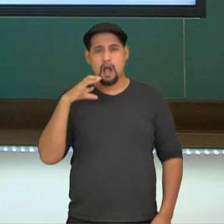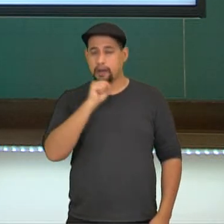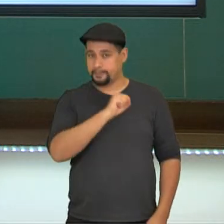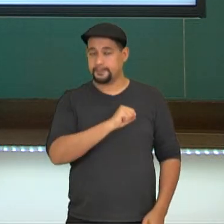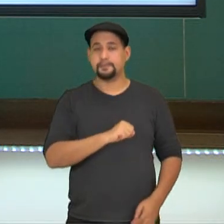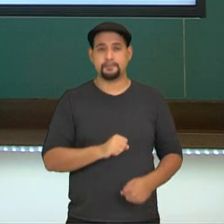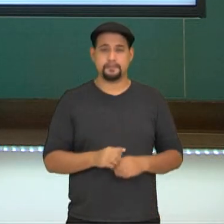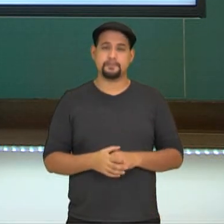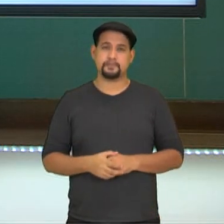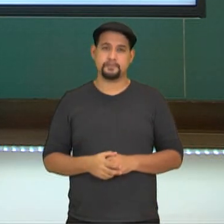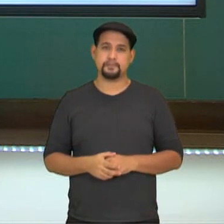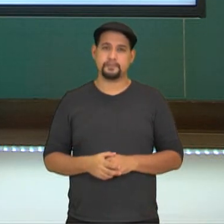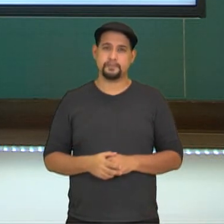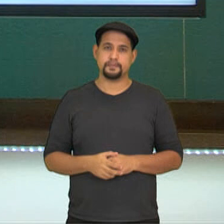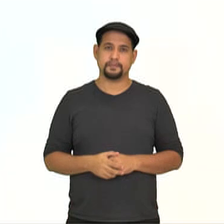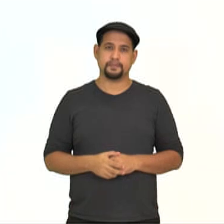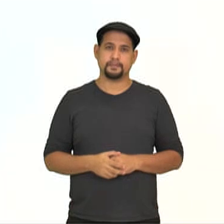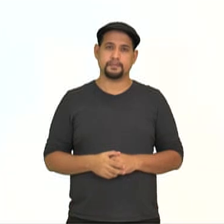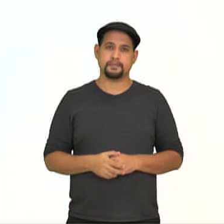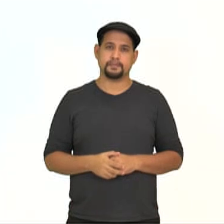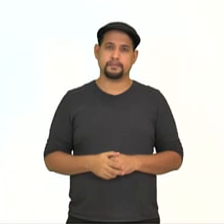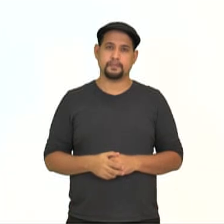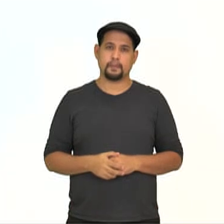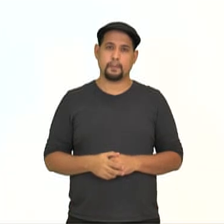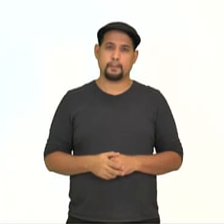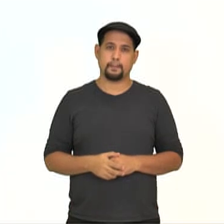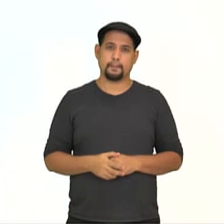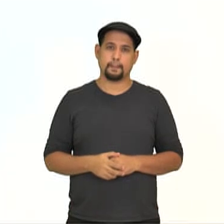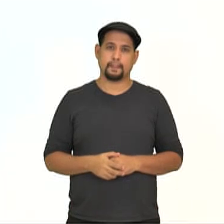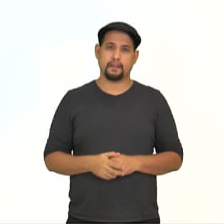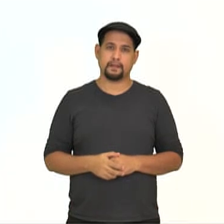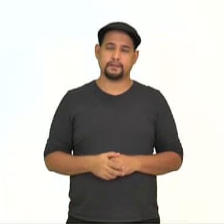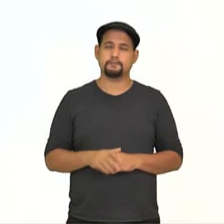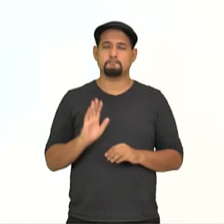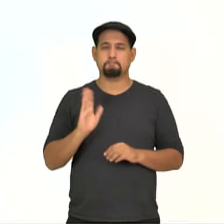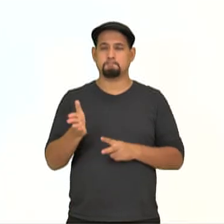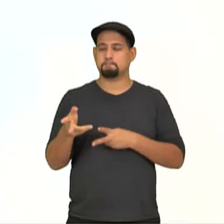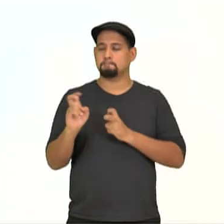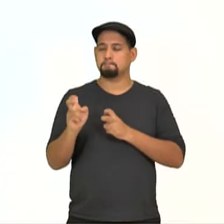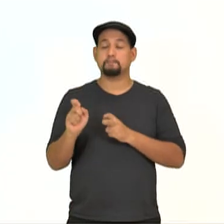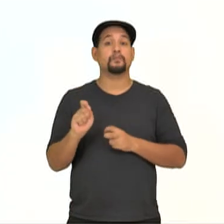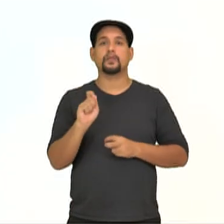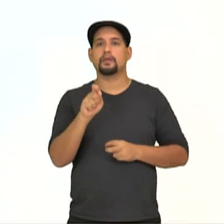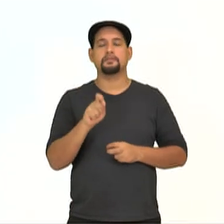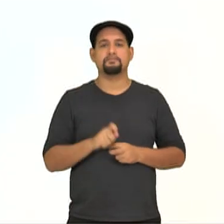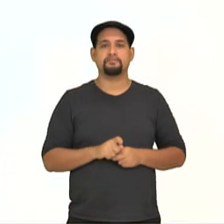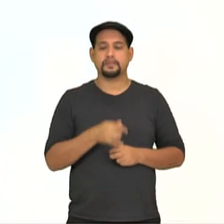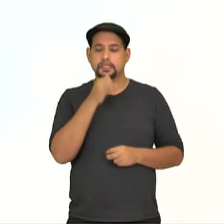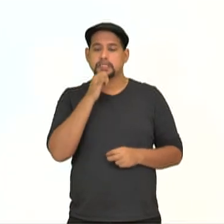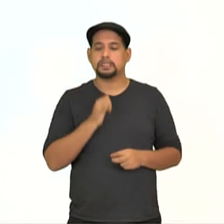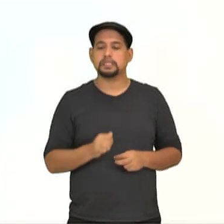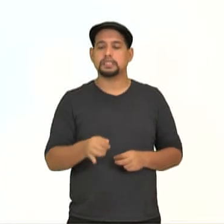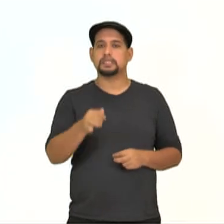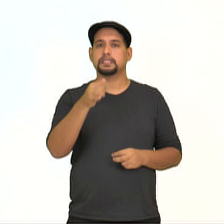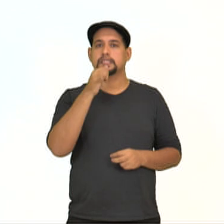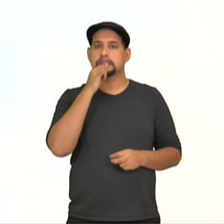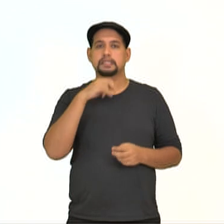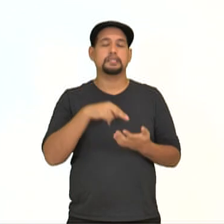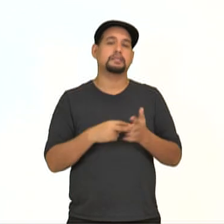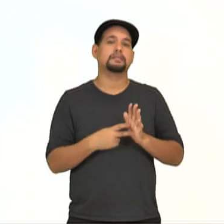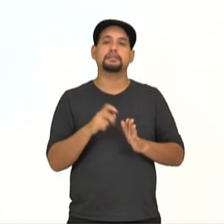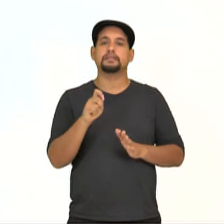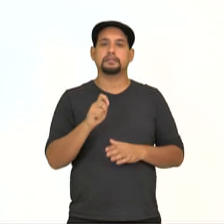distância, tá ok? Bom, então a gente percebeu que uma carga elétrica num campo uniforme,